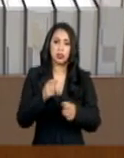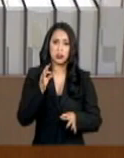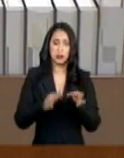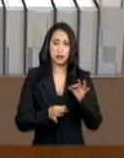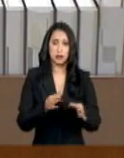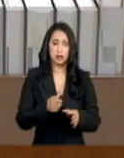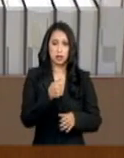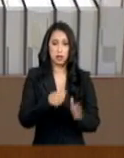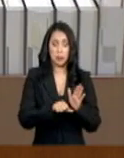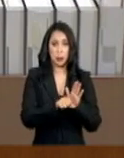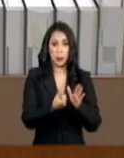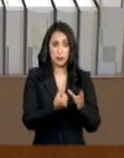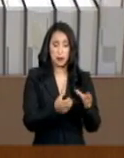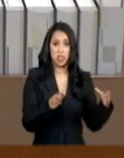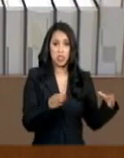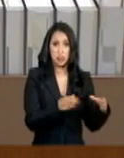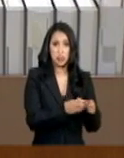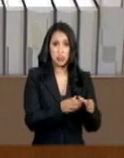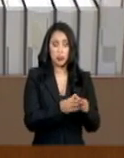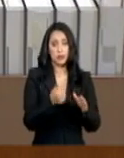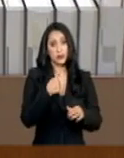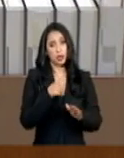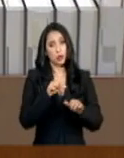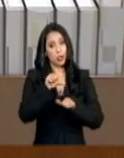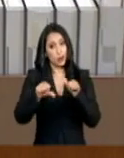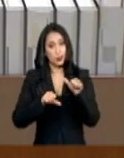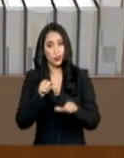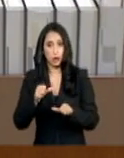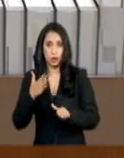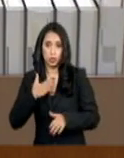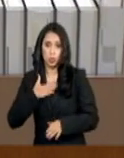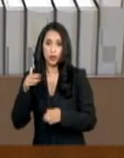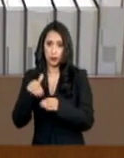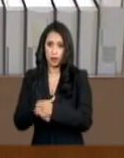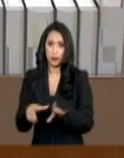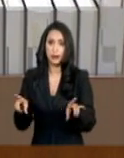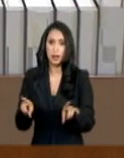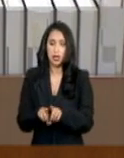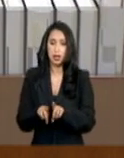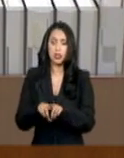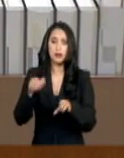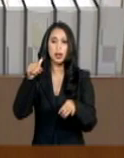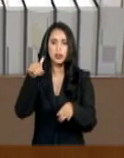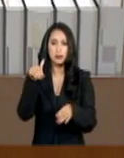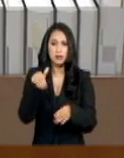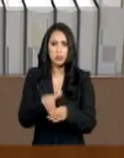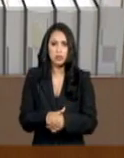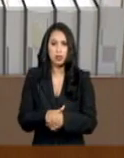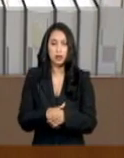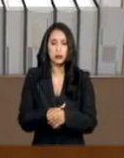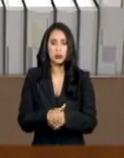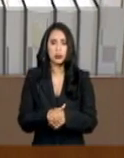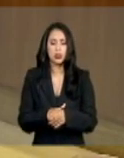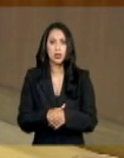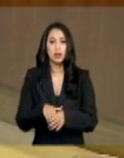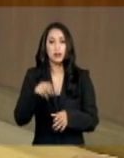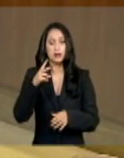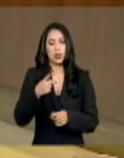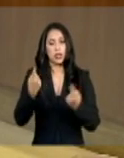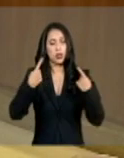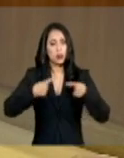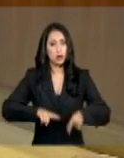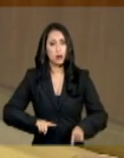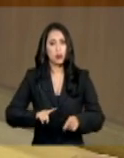instância nesse sentido o retifico então meu voto para também votar no sentido de cassar o acórdão proferido